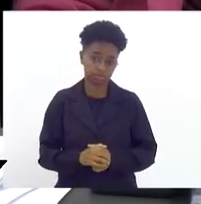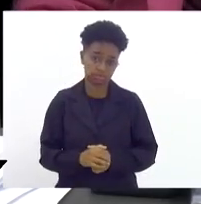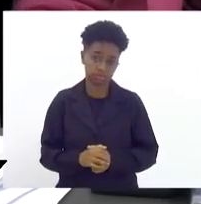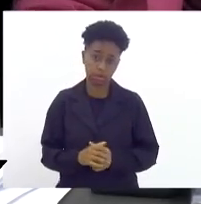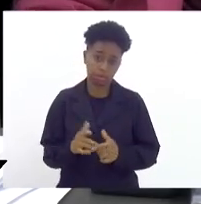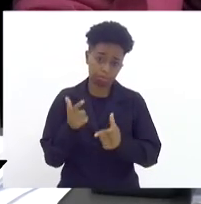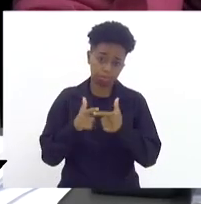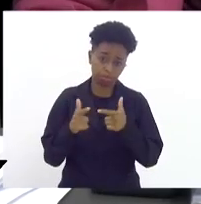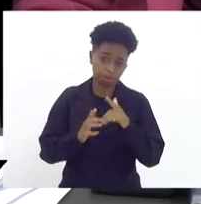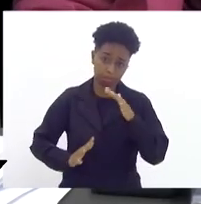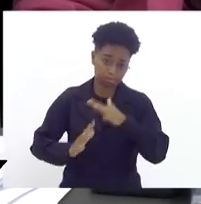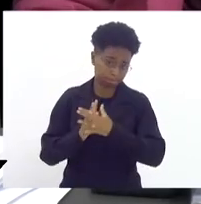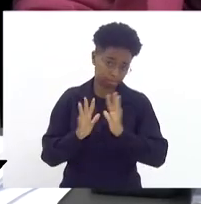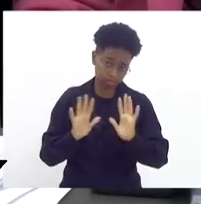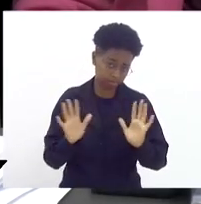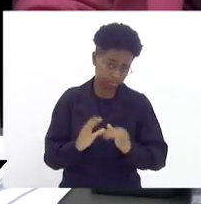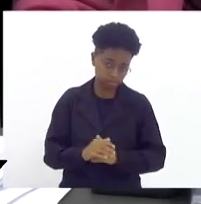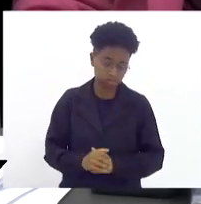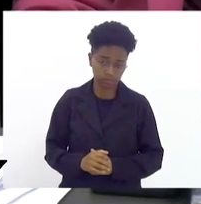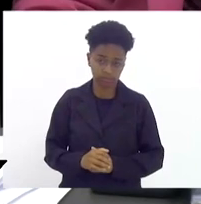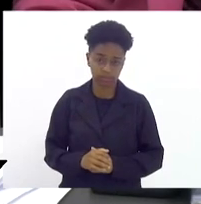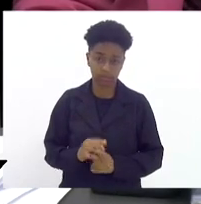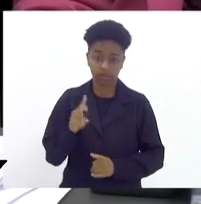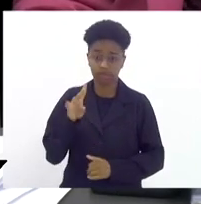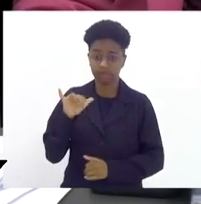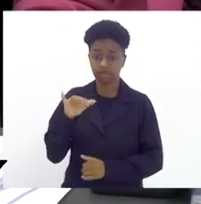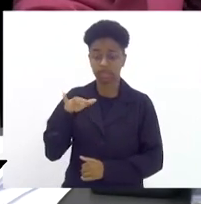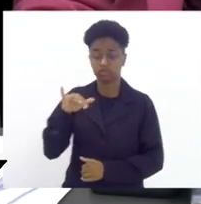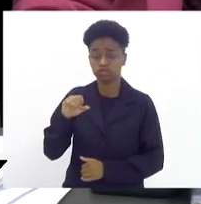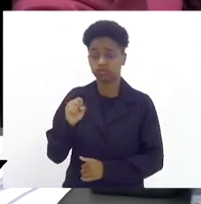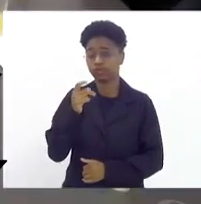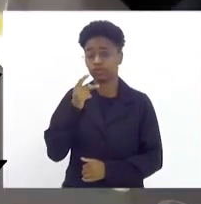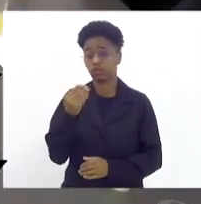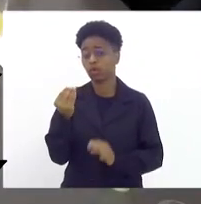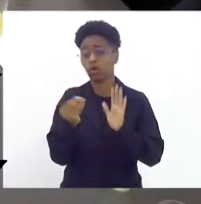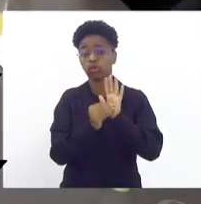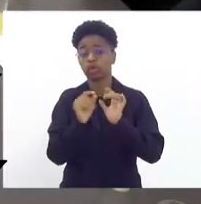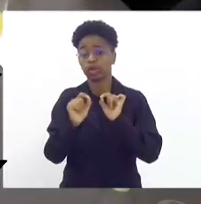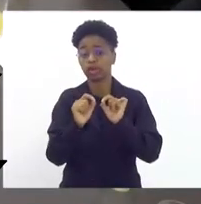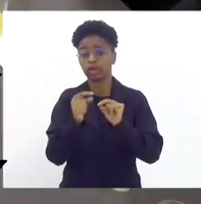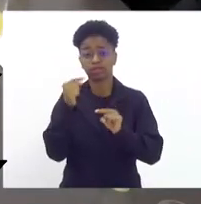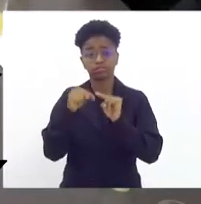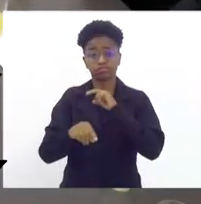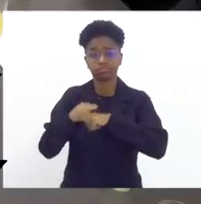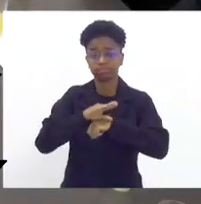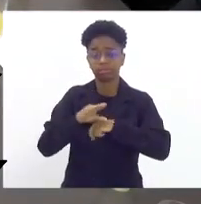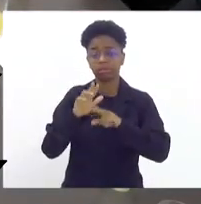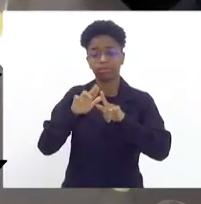problema. O que o deputado Vinícius coloca é uma inconstitucionalidade material, não é isso?